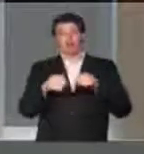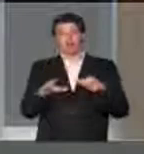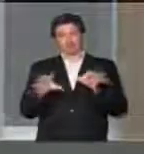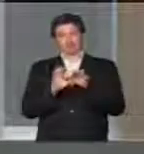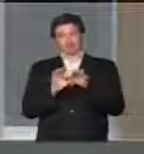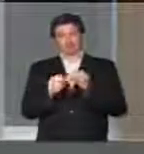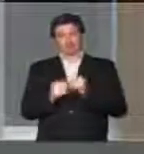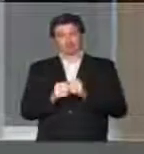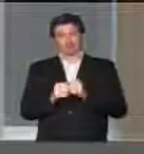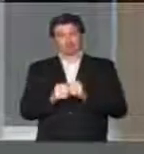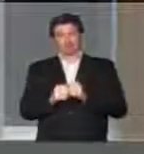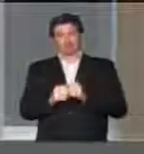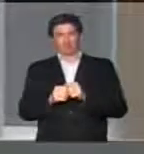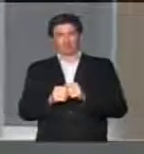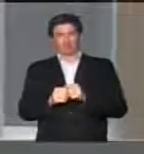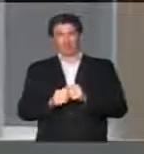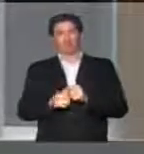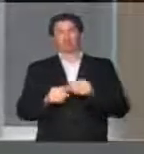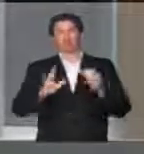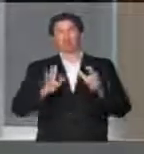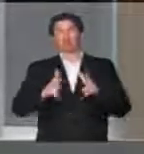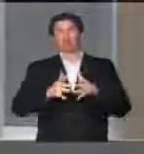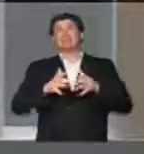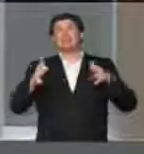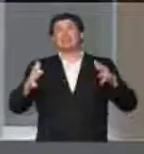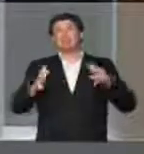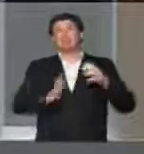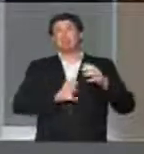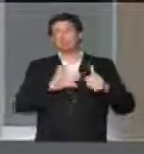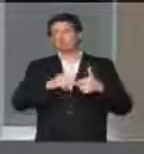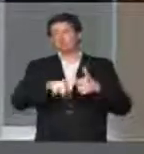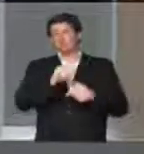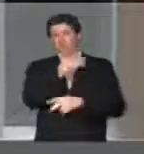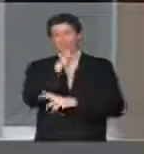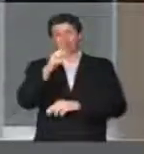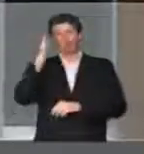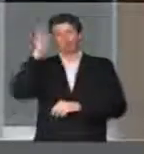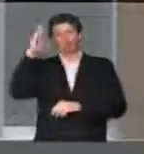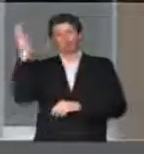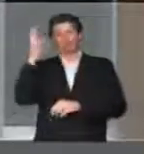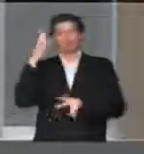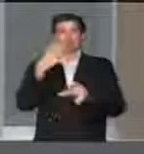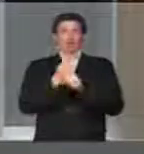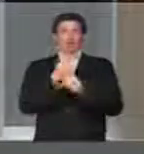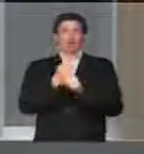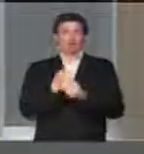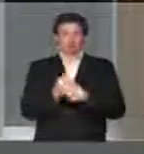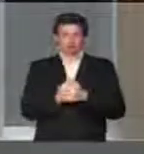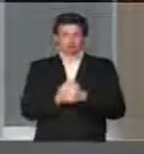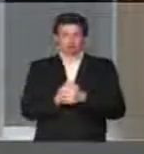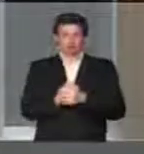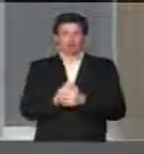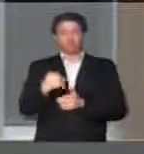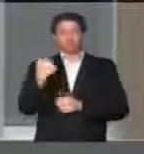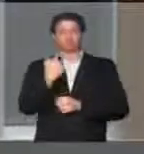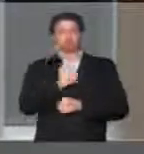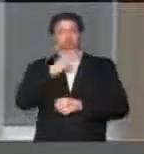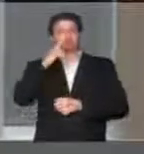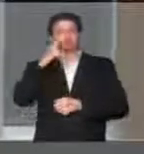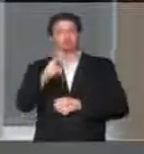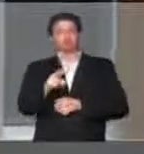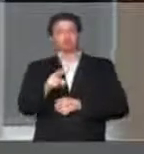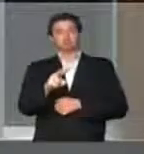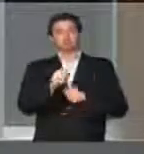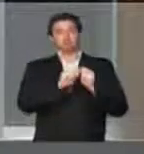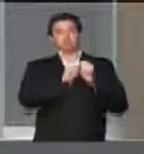o tamanho do desastre ambiental ainda não está calculado. Quando nós vimos